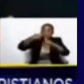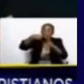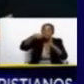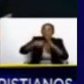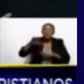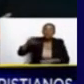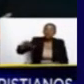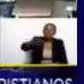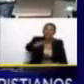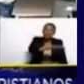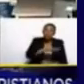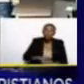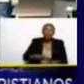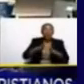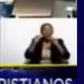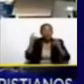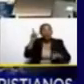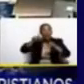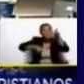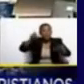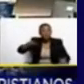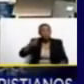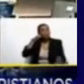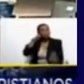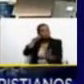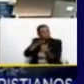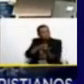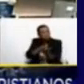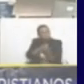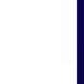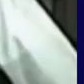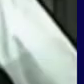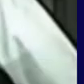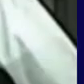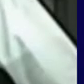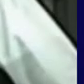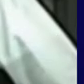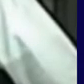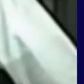a pa Dire e tu